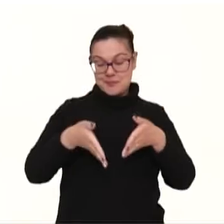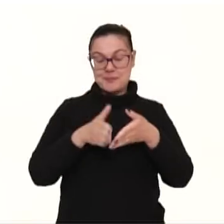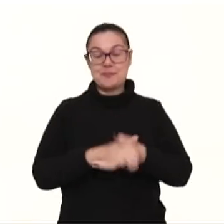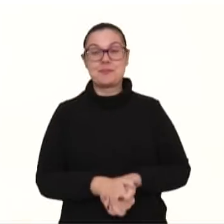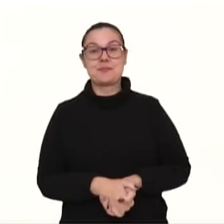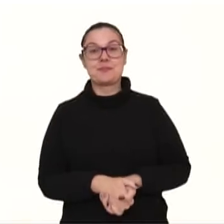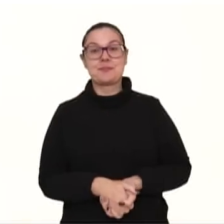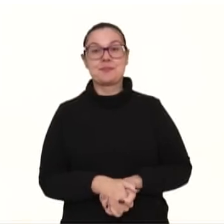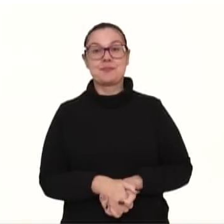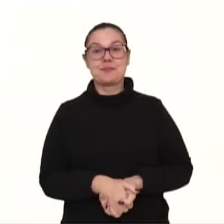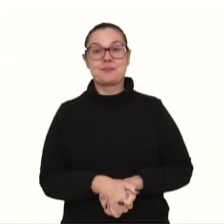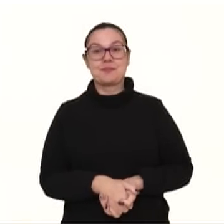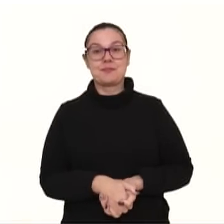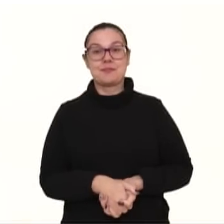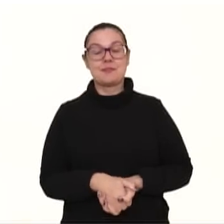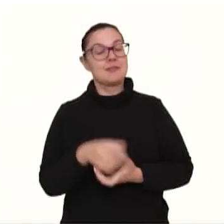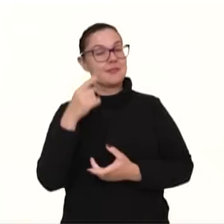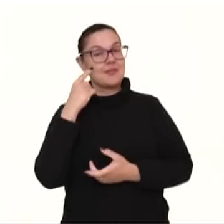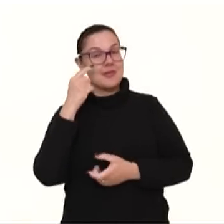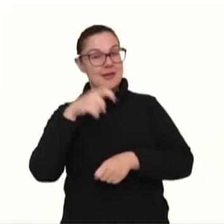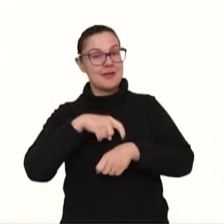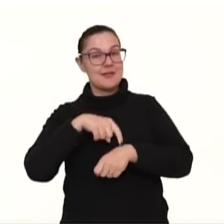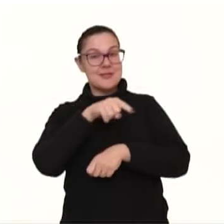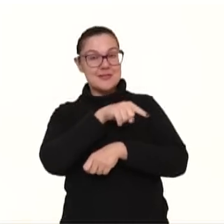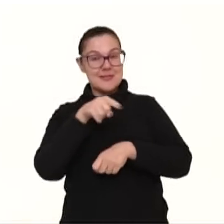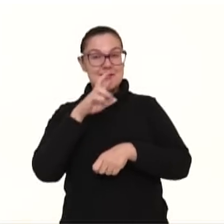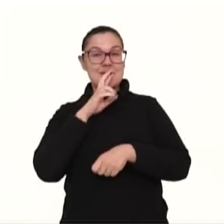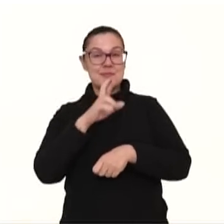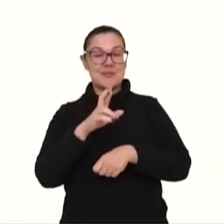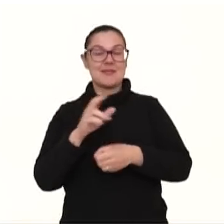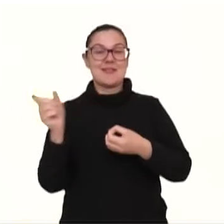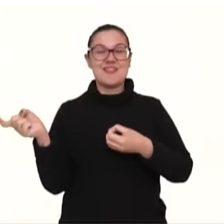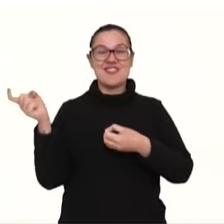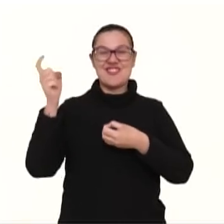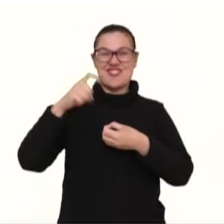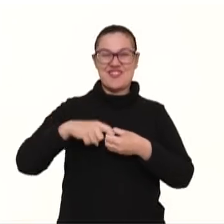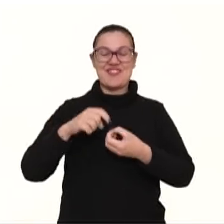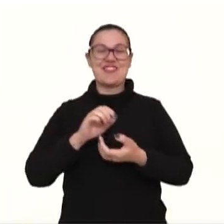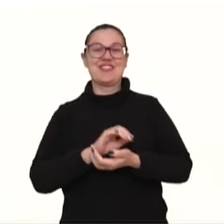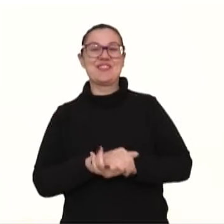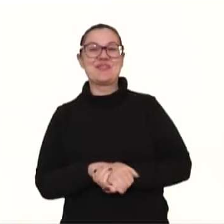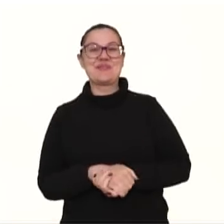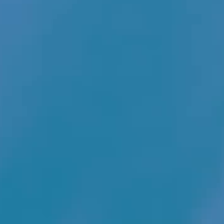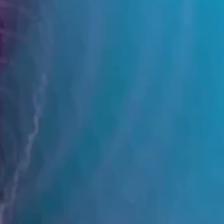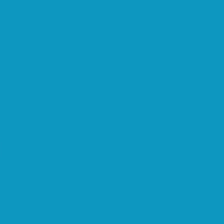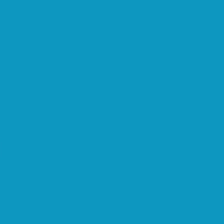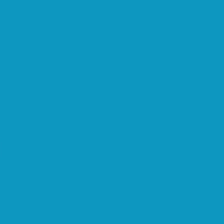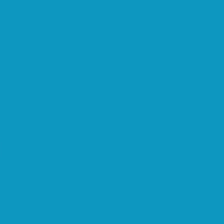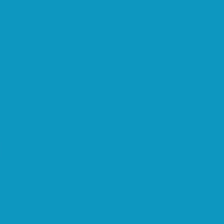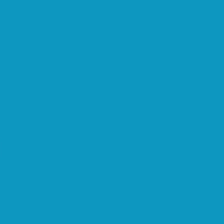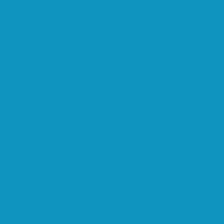participativa. Vamos deixar agora um tempinho para vocês escolherem a alternativa correta.